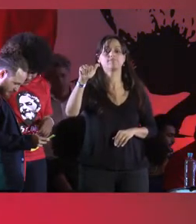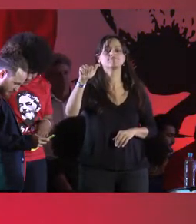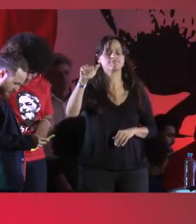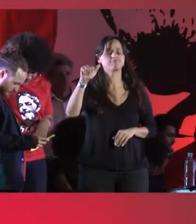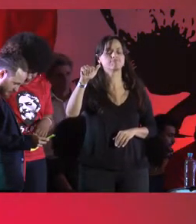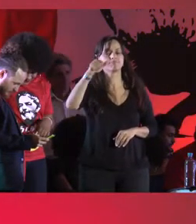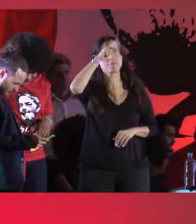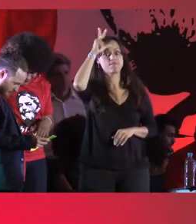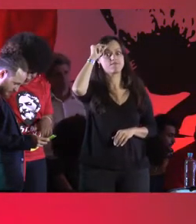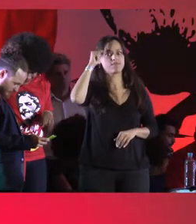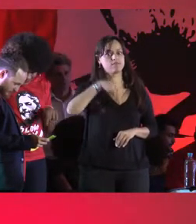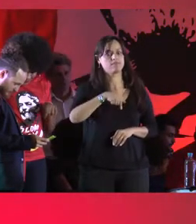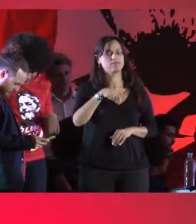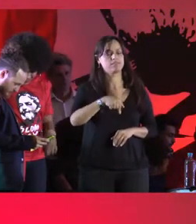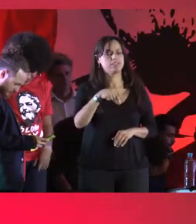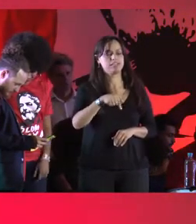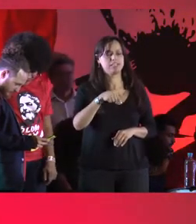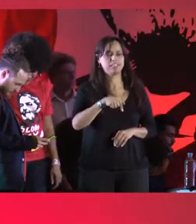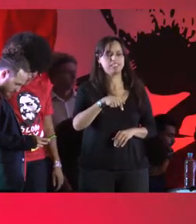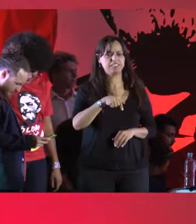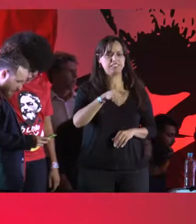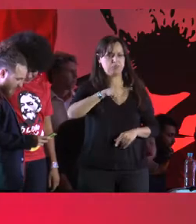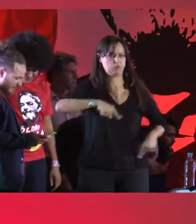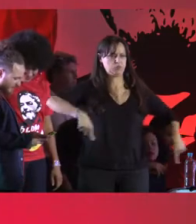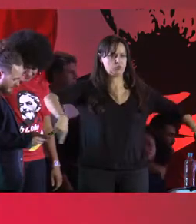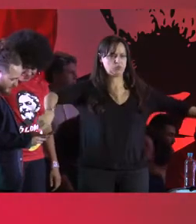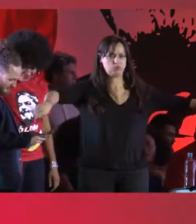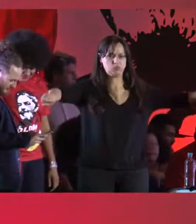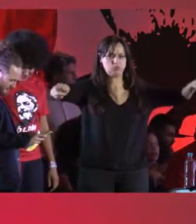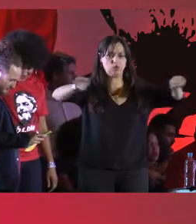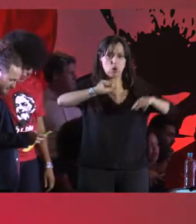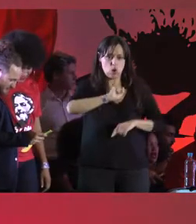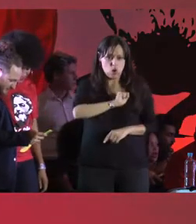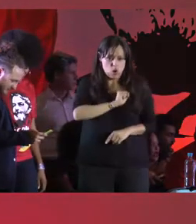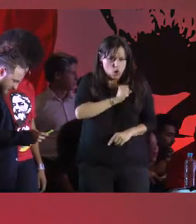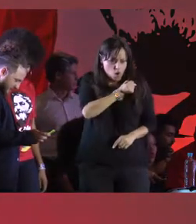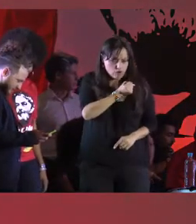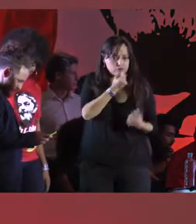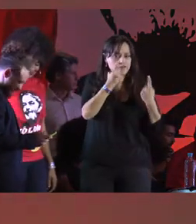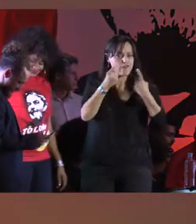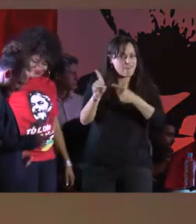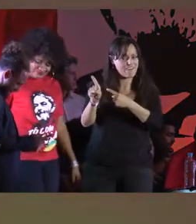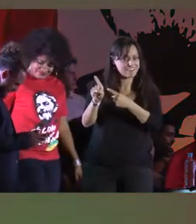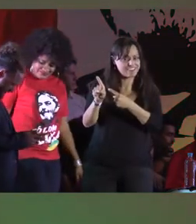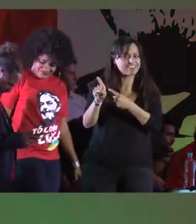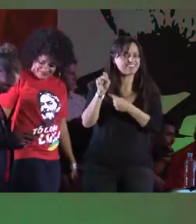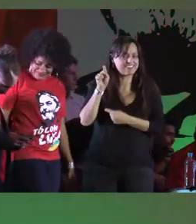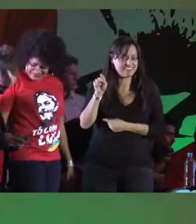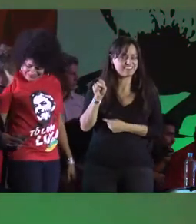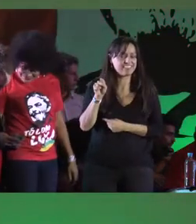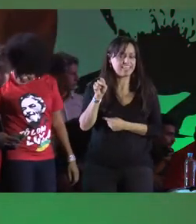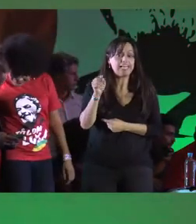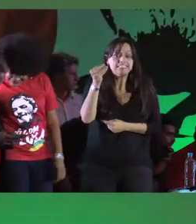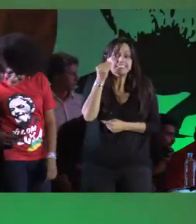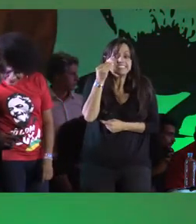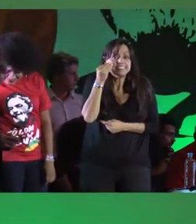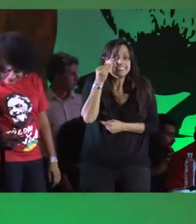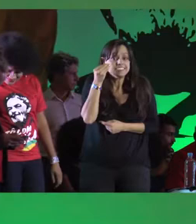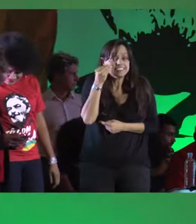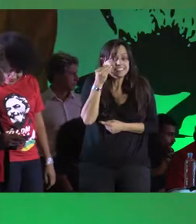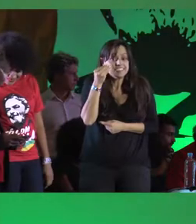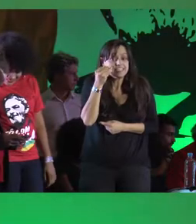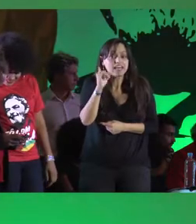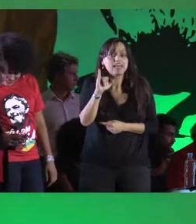ódio que se criou nessa cidade contra a Luiza Erundina quando ela tentou implantar